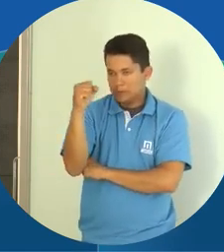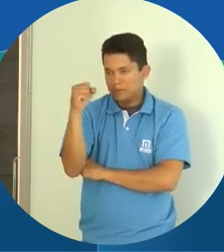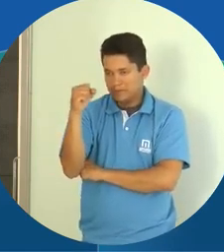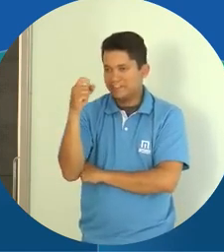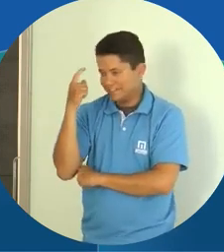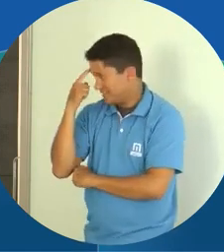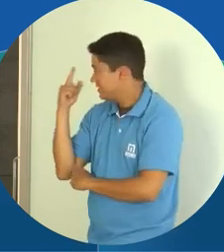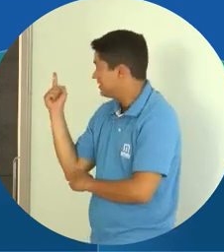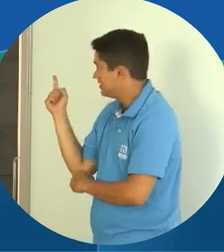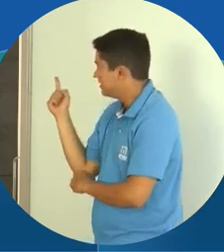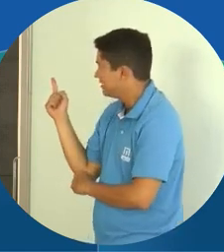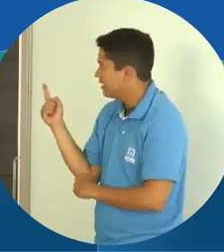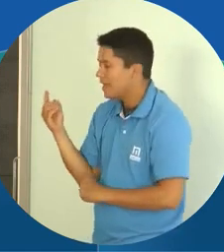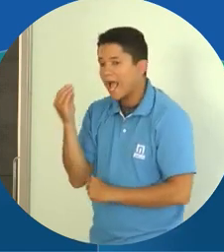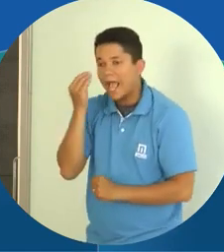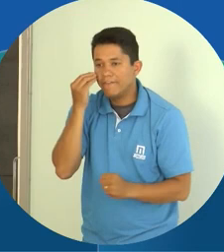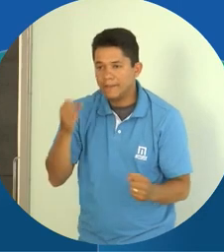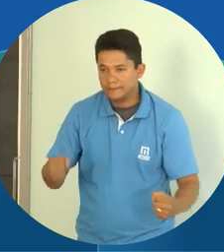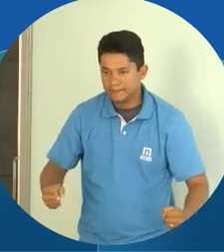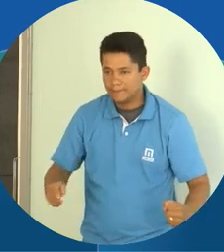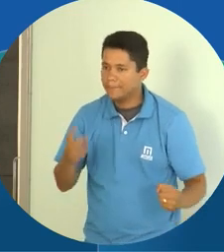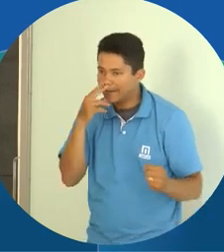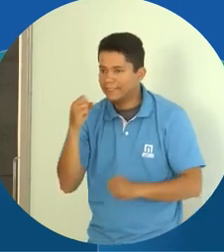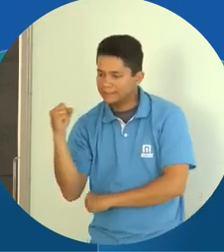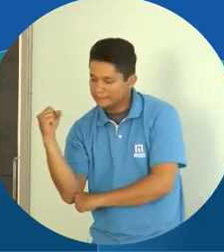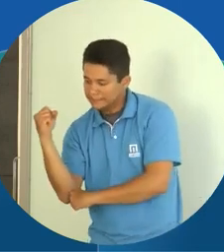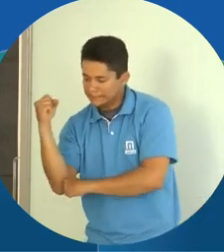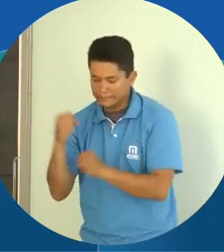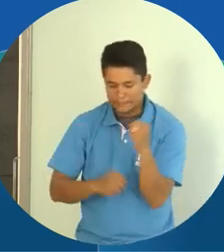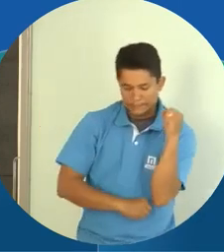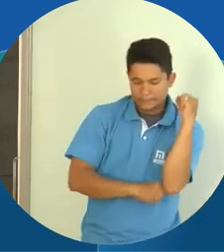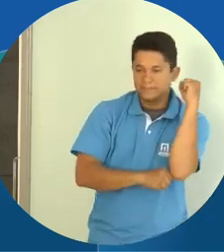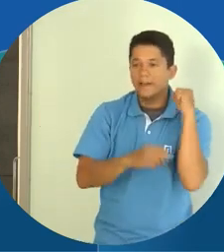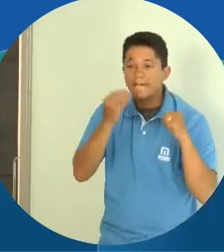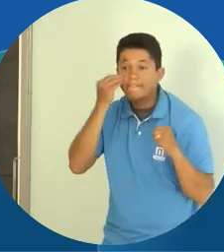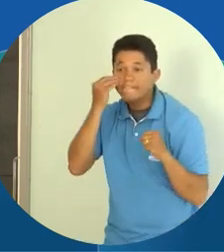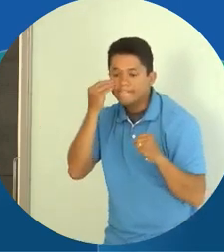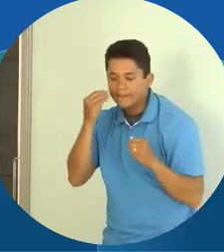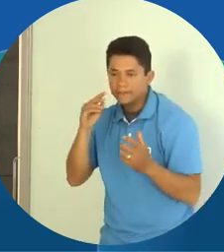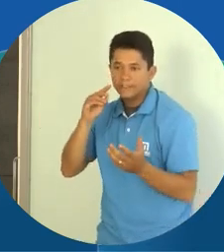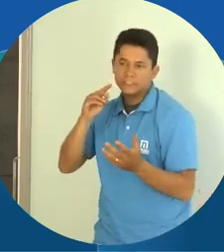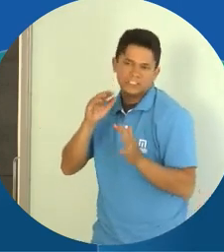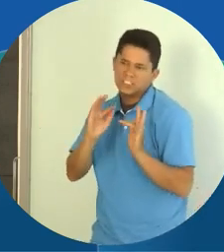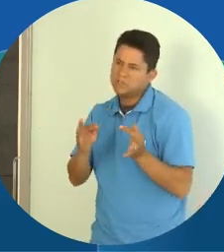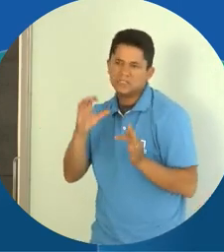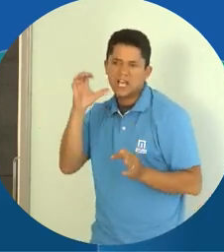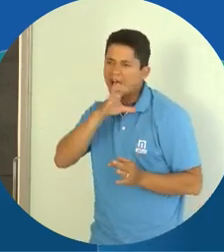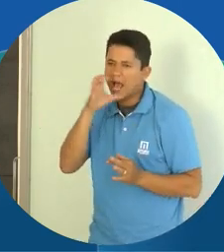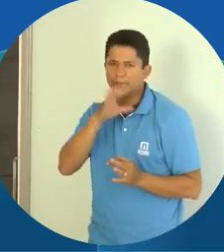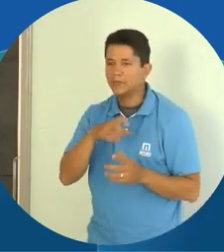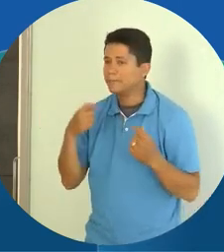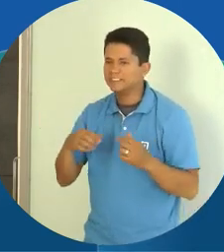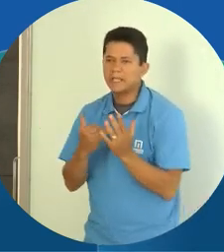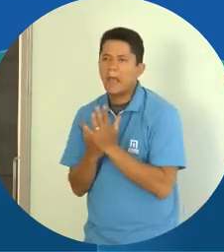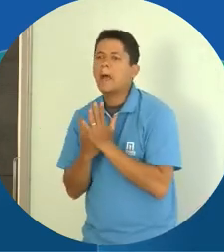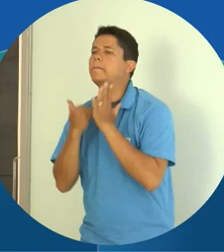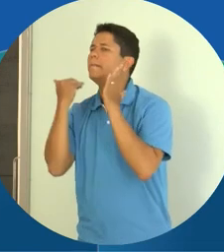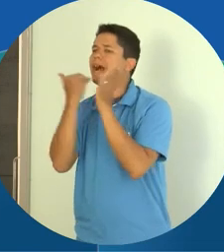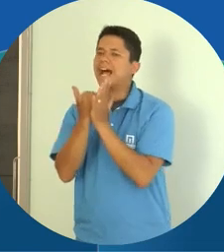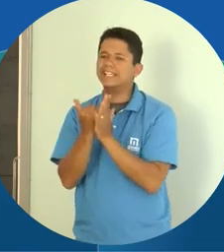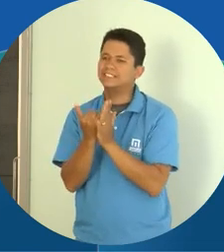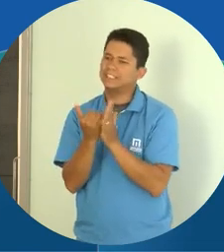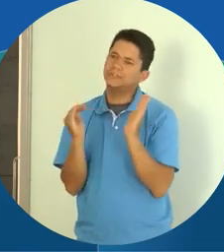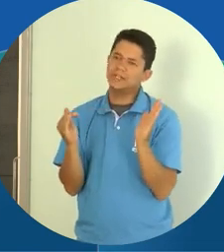a gente consegue ensaiar as estacas de forma simples, rápida. Não é necessário fazer estaca adicional ou